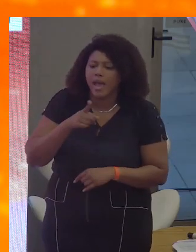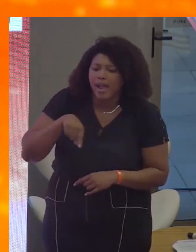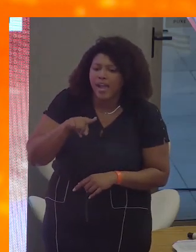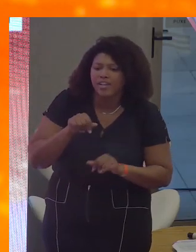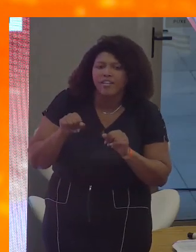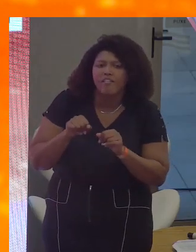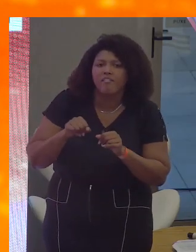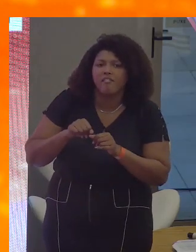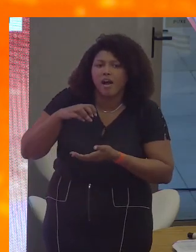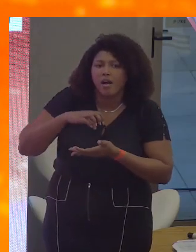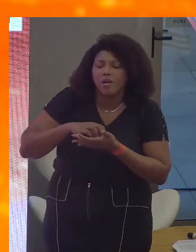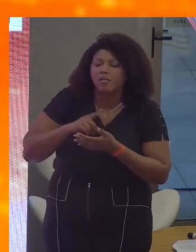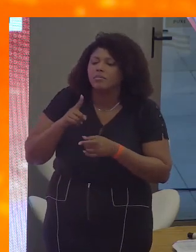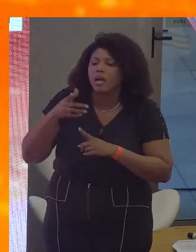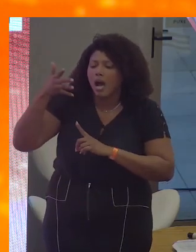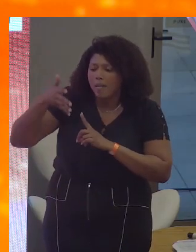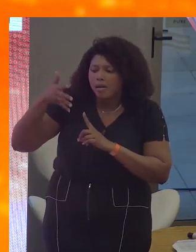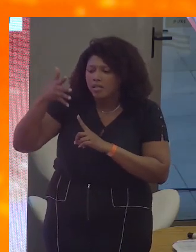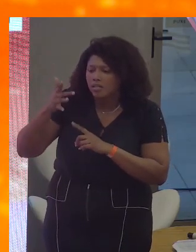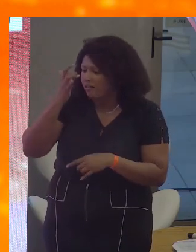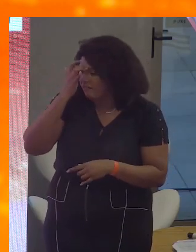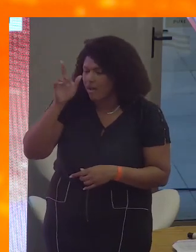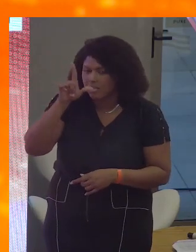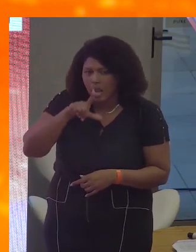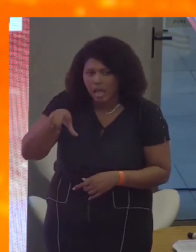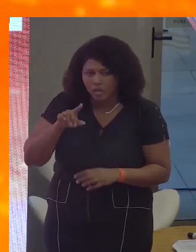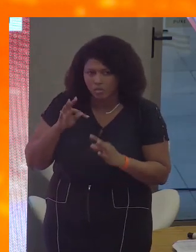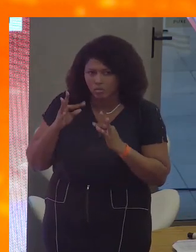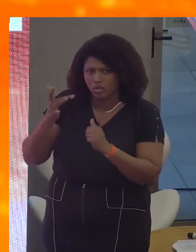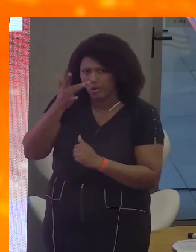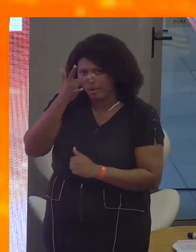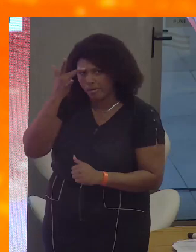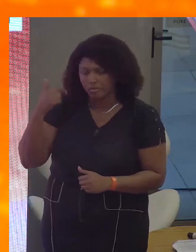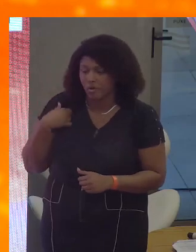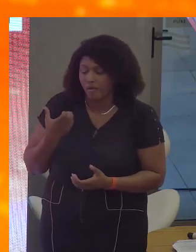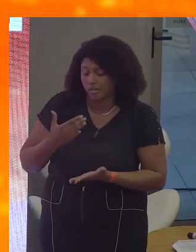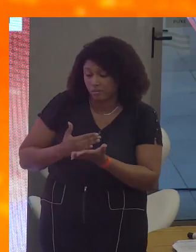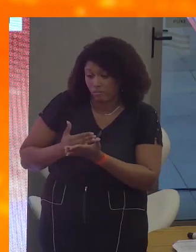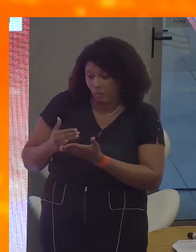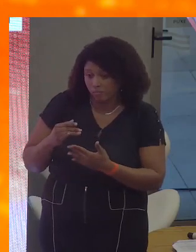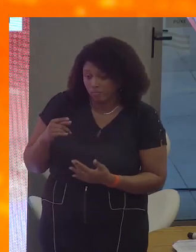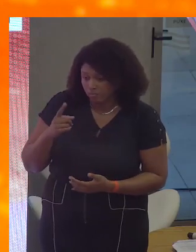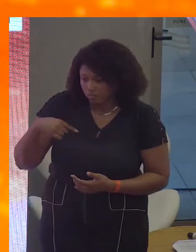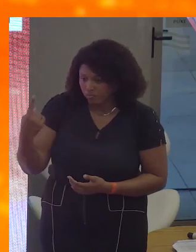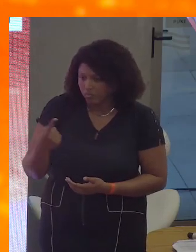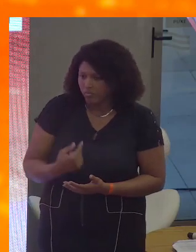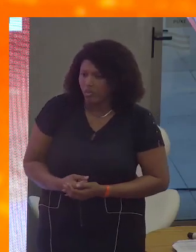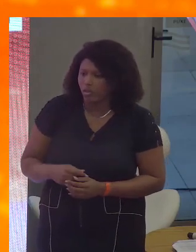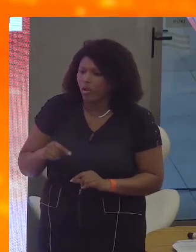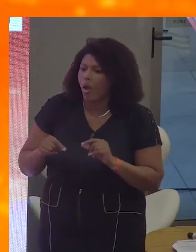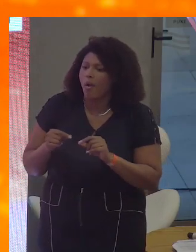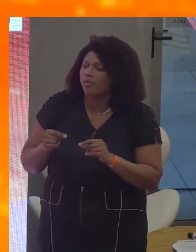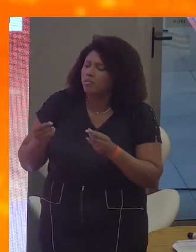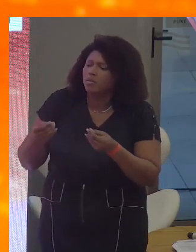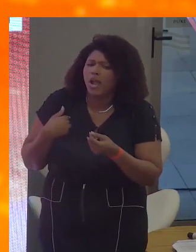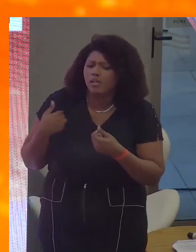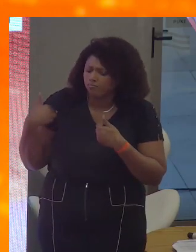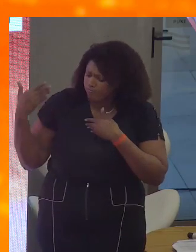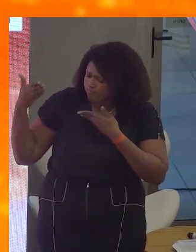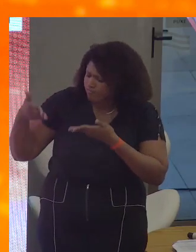seja uma apresentação de fácil leitura para todos. E aí eu quero iniciar para vocês o que me traz aqui o motivo da